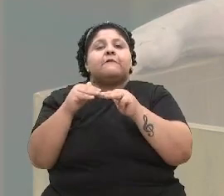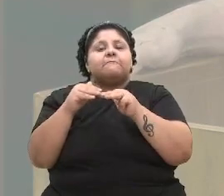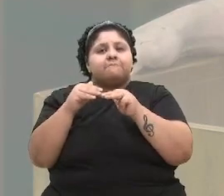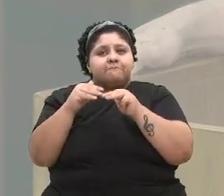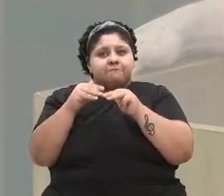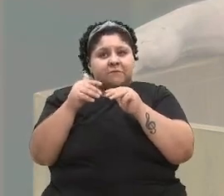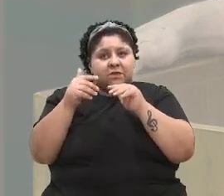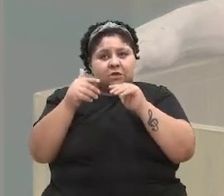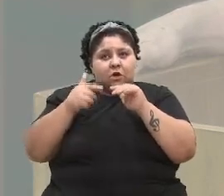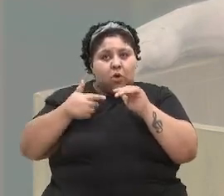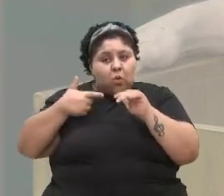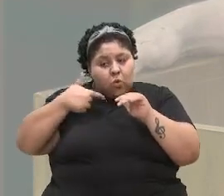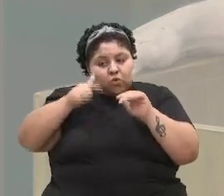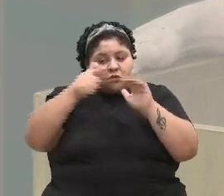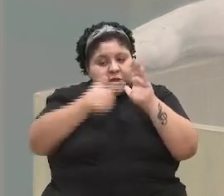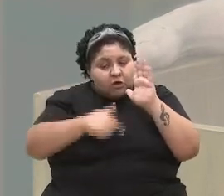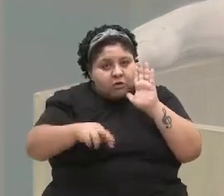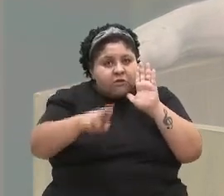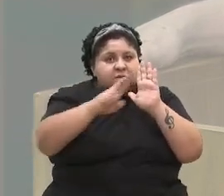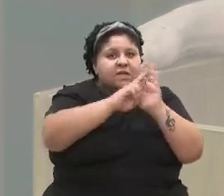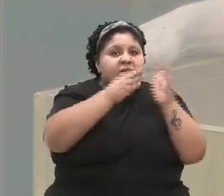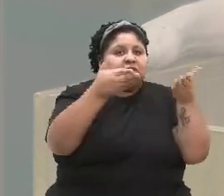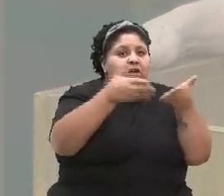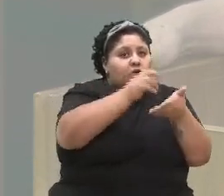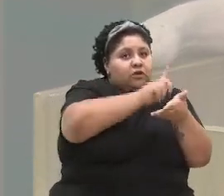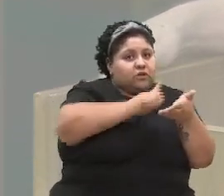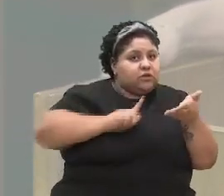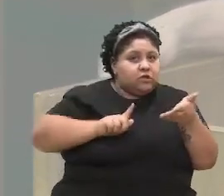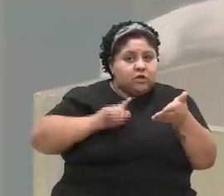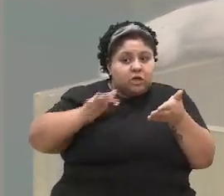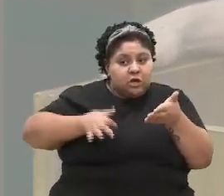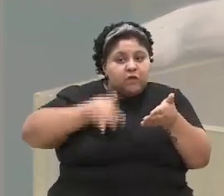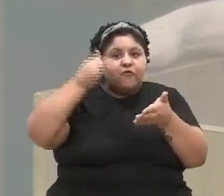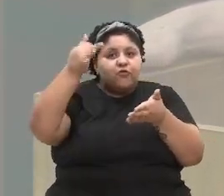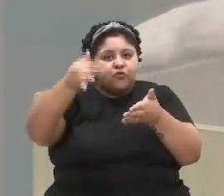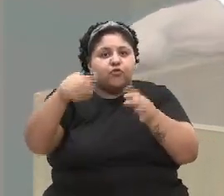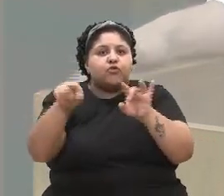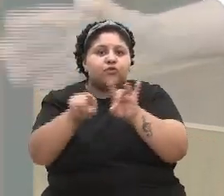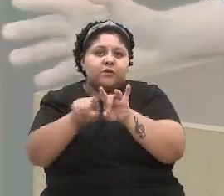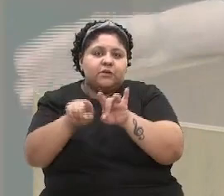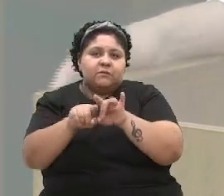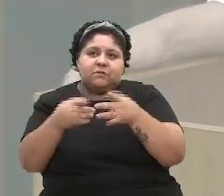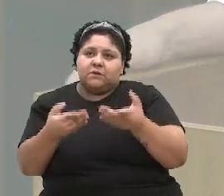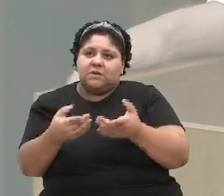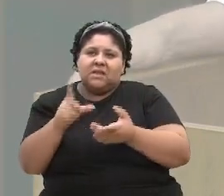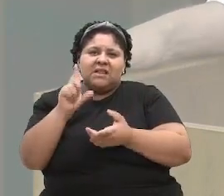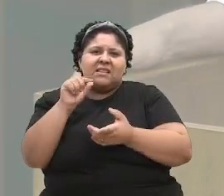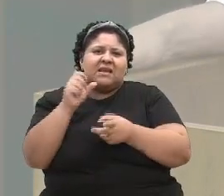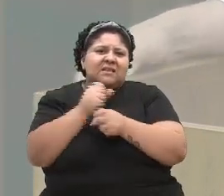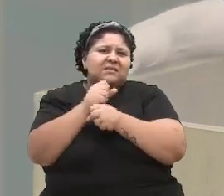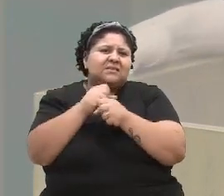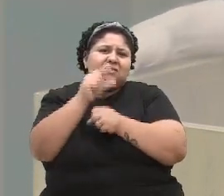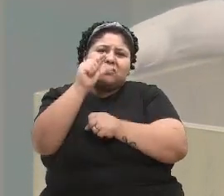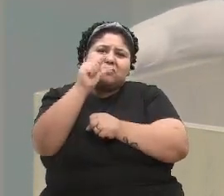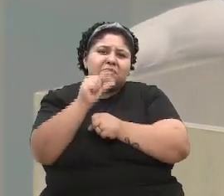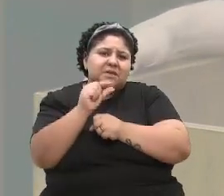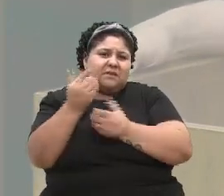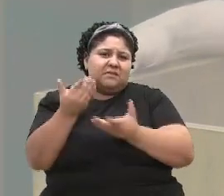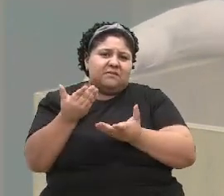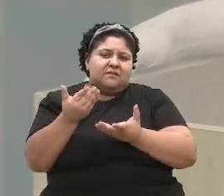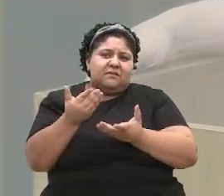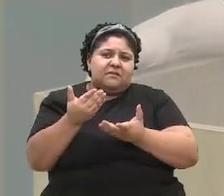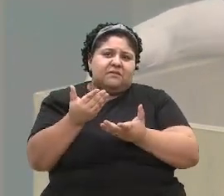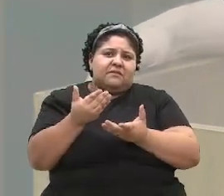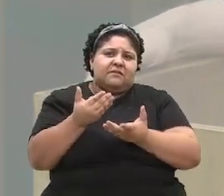frutos agora neste governo e para outros que virão, no mínimo para os 10 anos. Nós demos